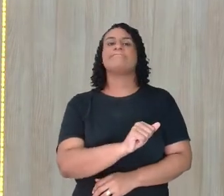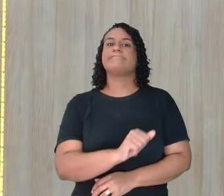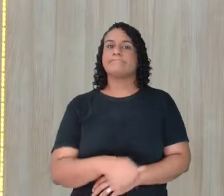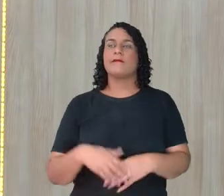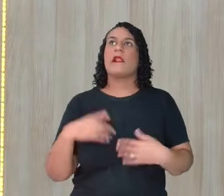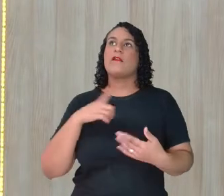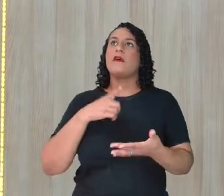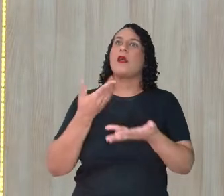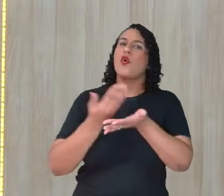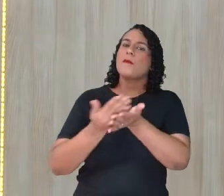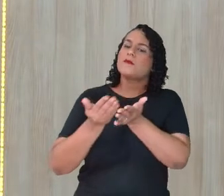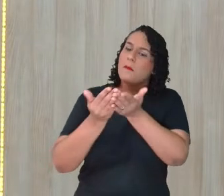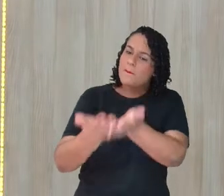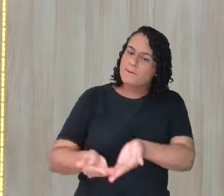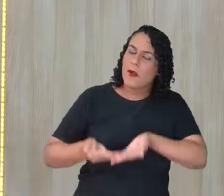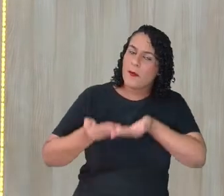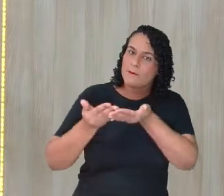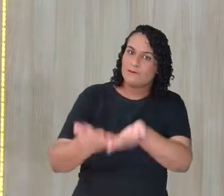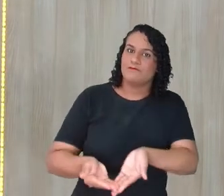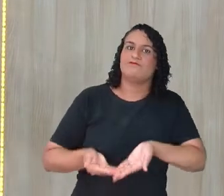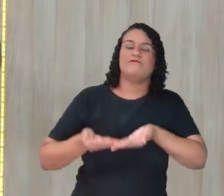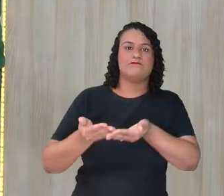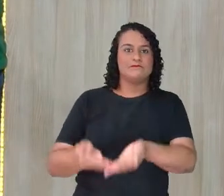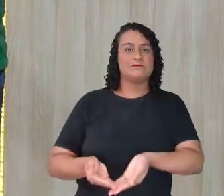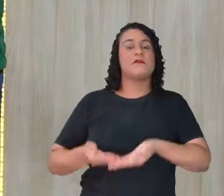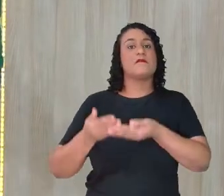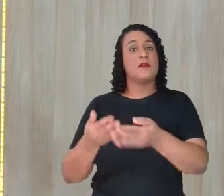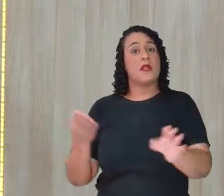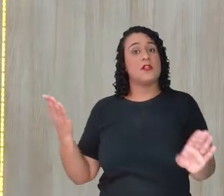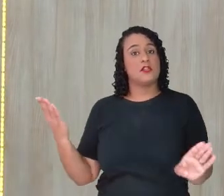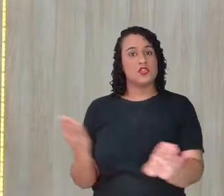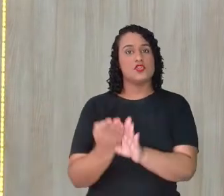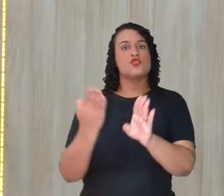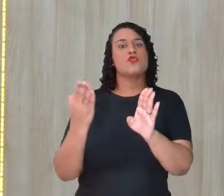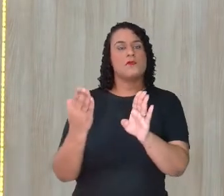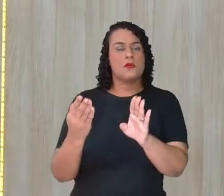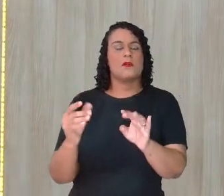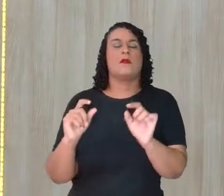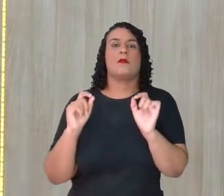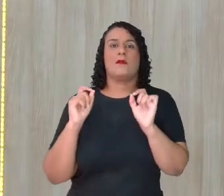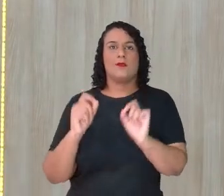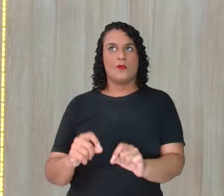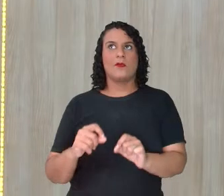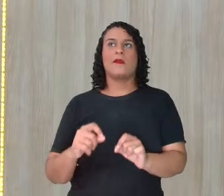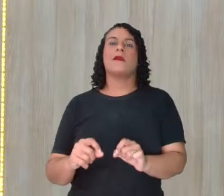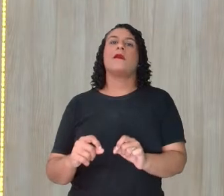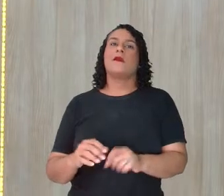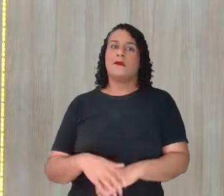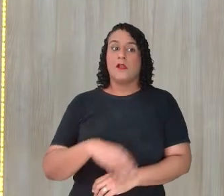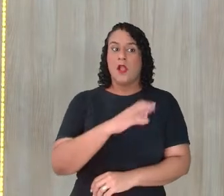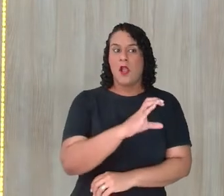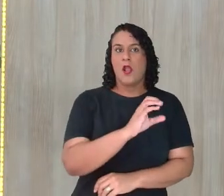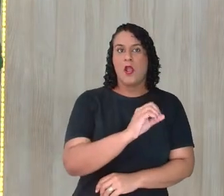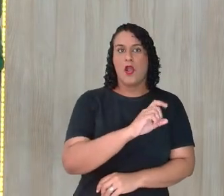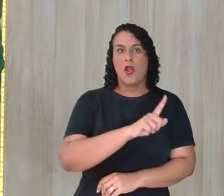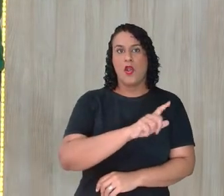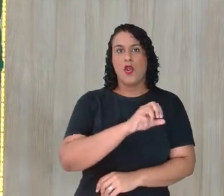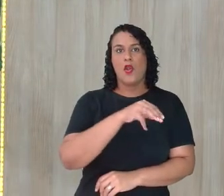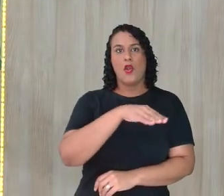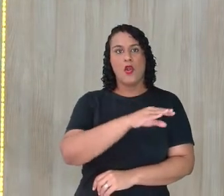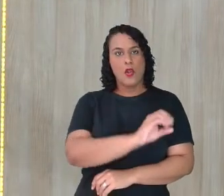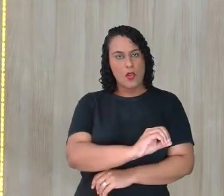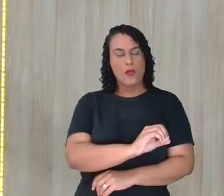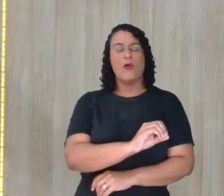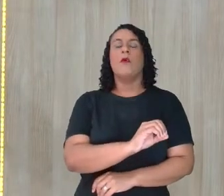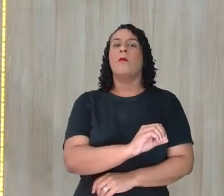vai levar a descoberta, né, por parte, né, do Colombo, né, no